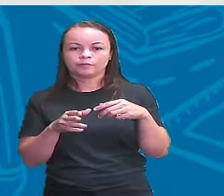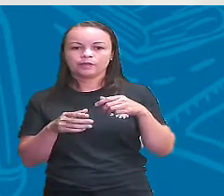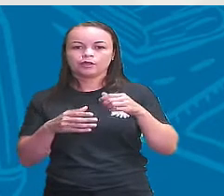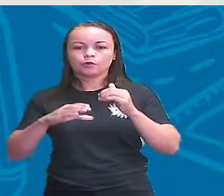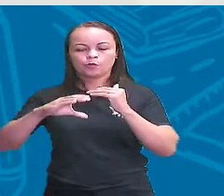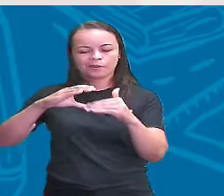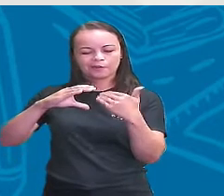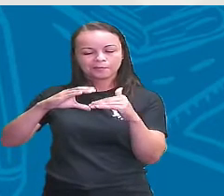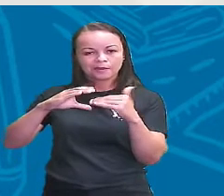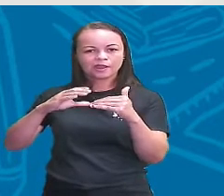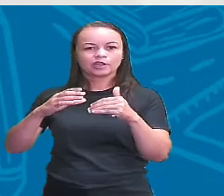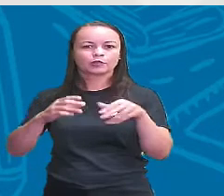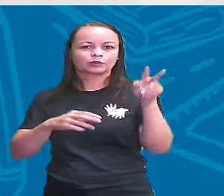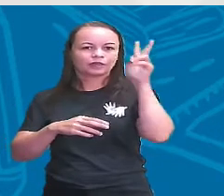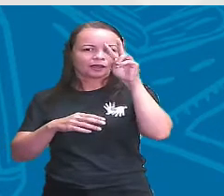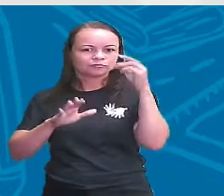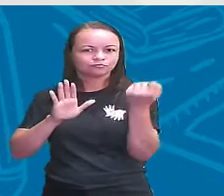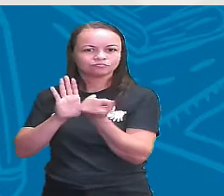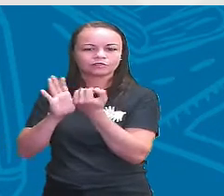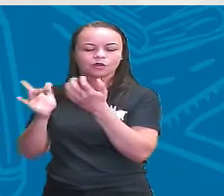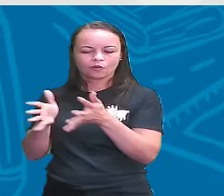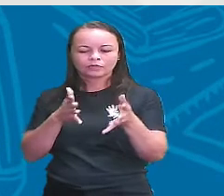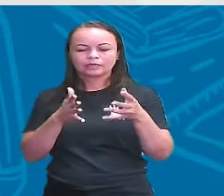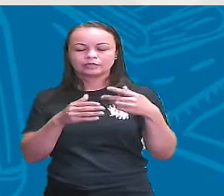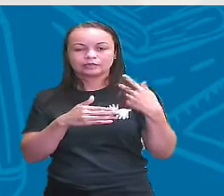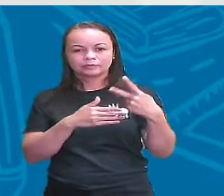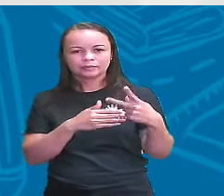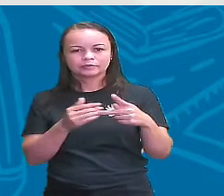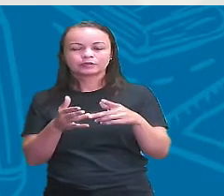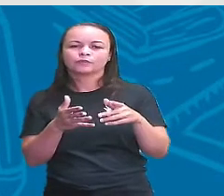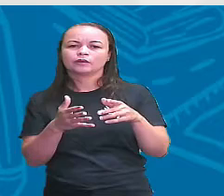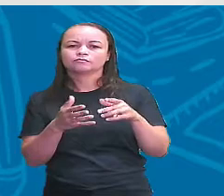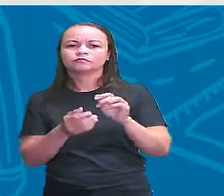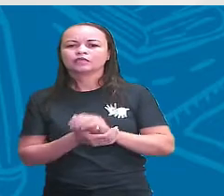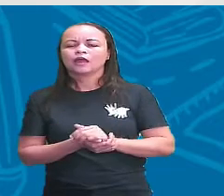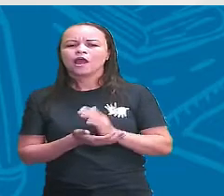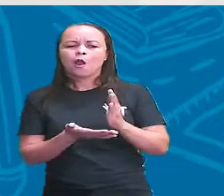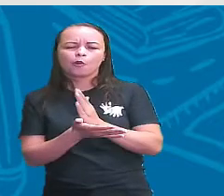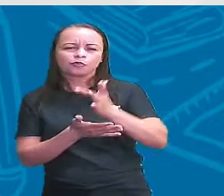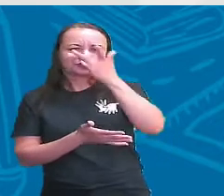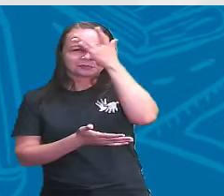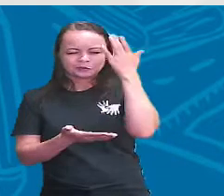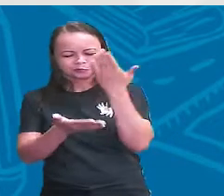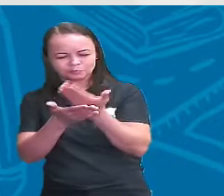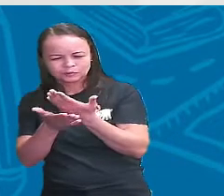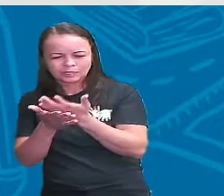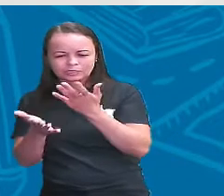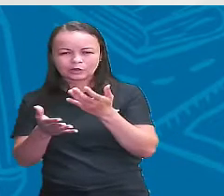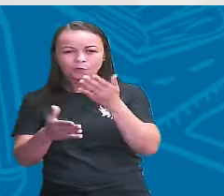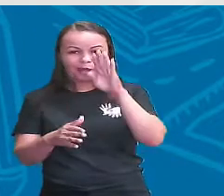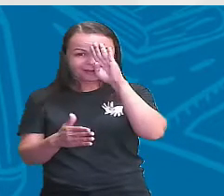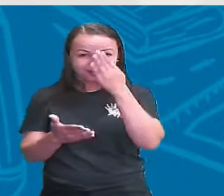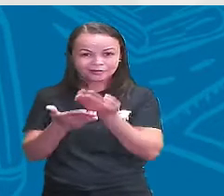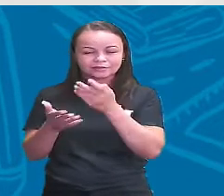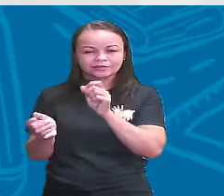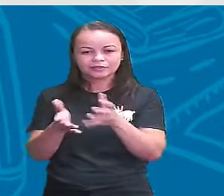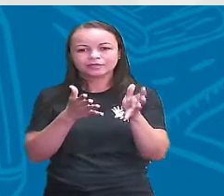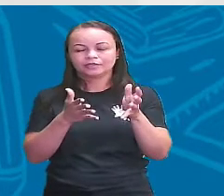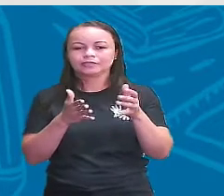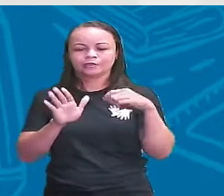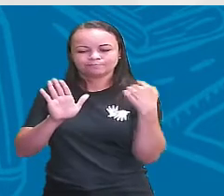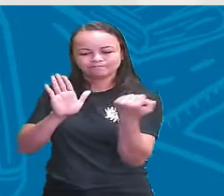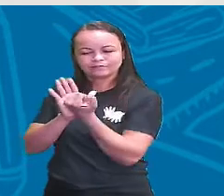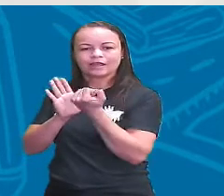Essa rede pertencia ao Departamento de Defesa norte-americano. Alguns estudiosos acreditam que a internet foi um marco importante